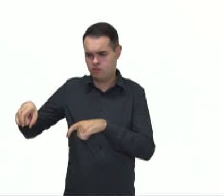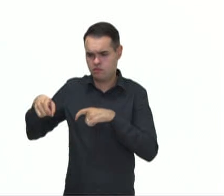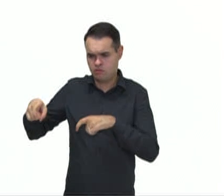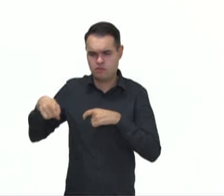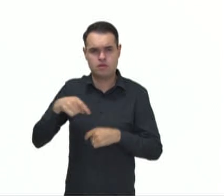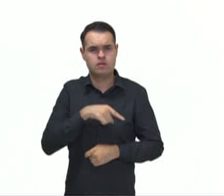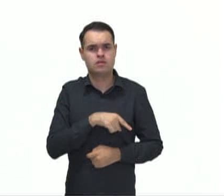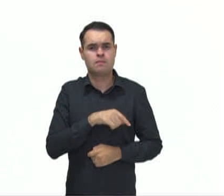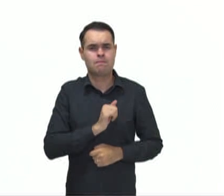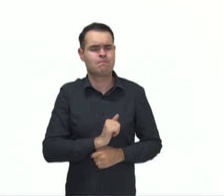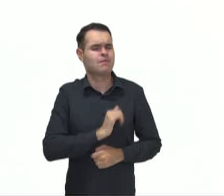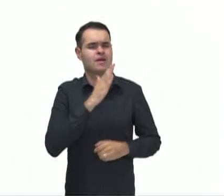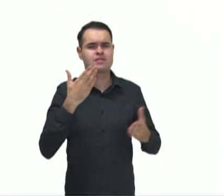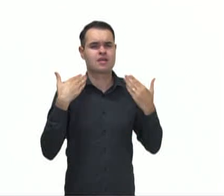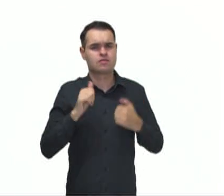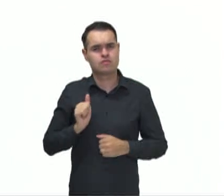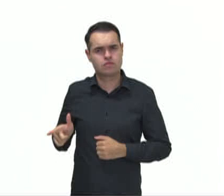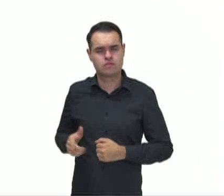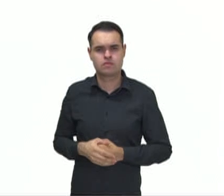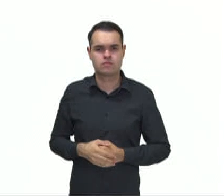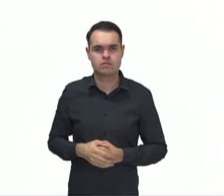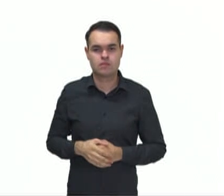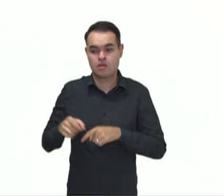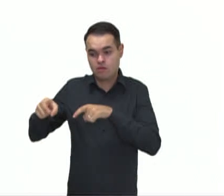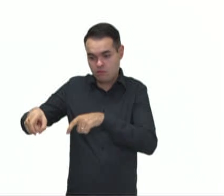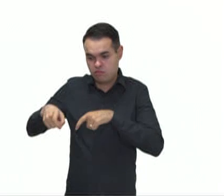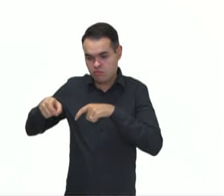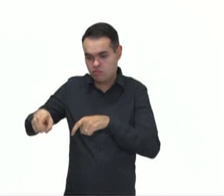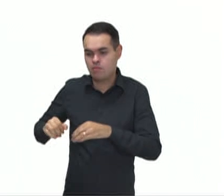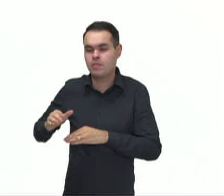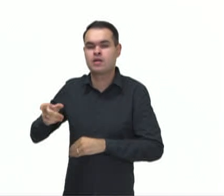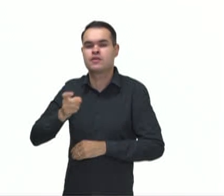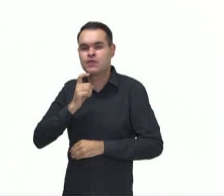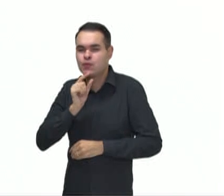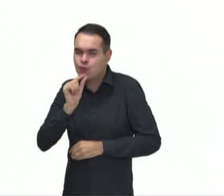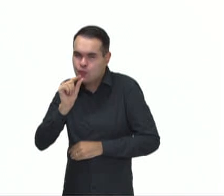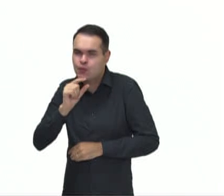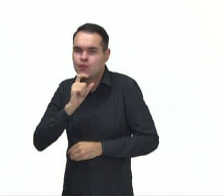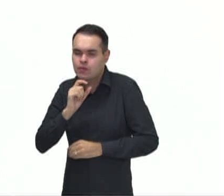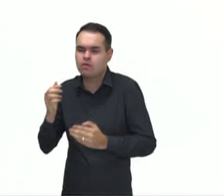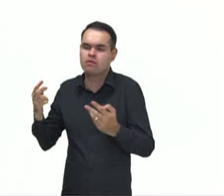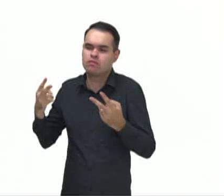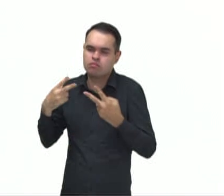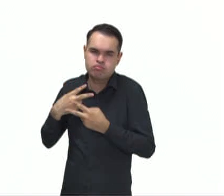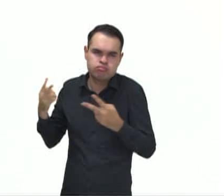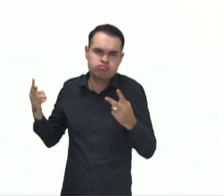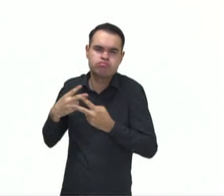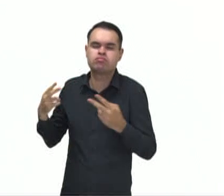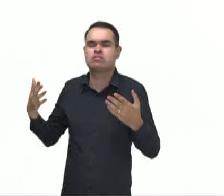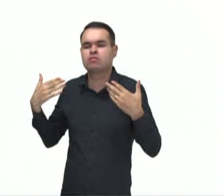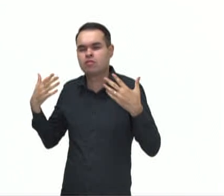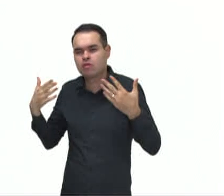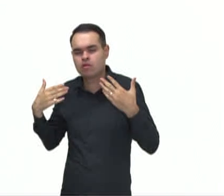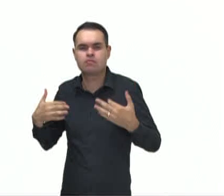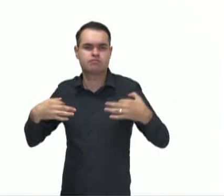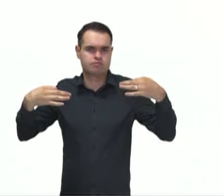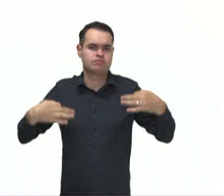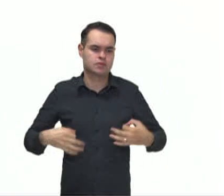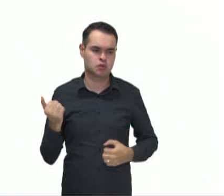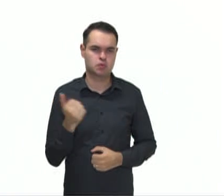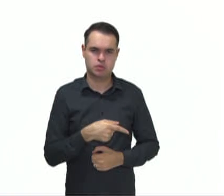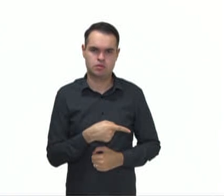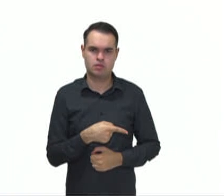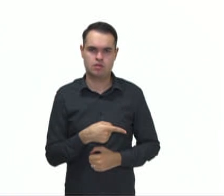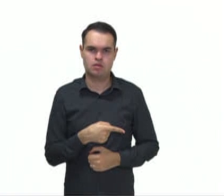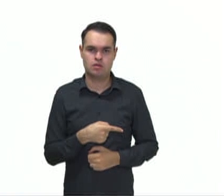que as áreas rurais quase sempre são mais fresquinhas do que as urbanas está correta. Pelo menos é o que